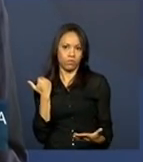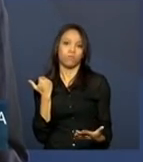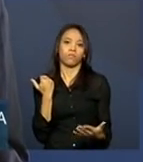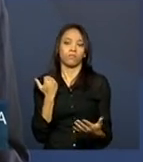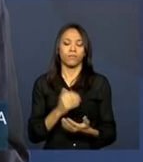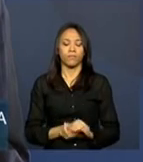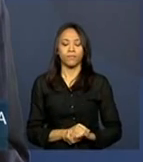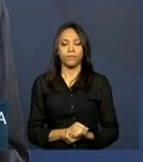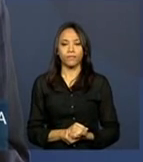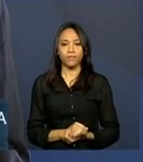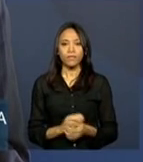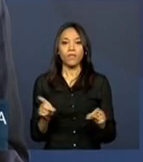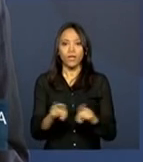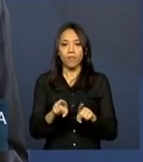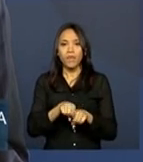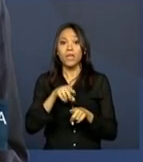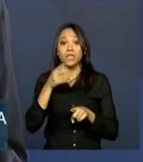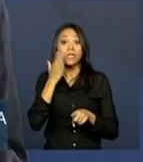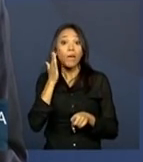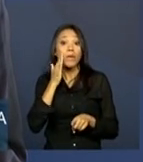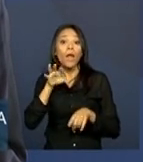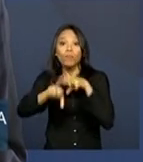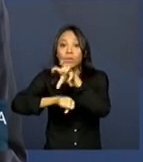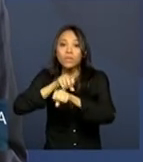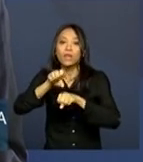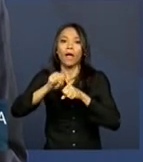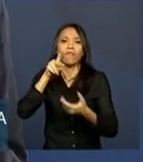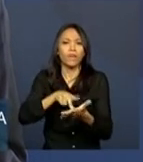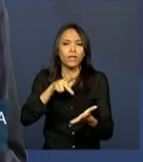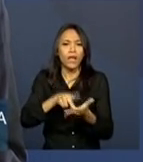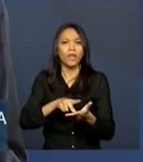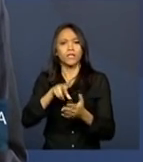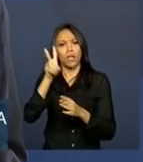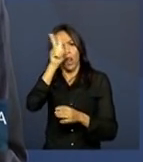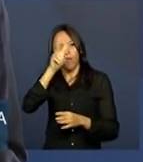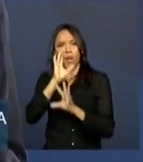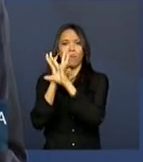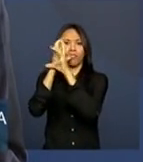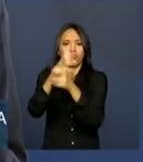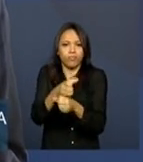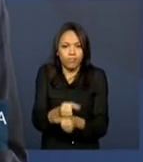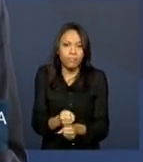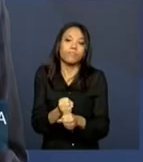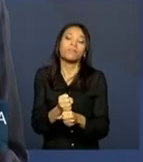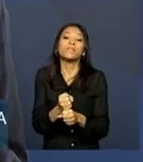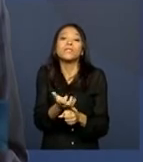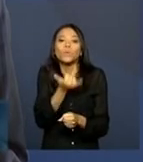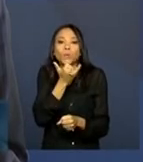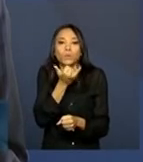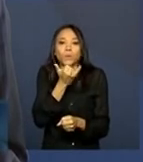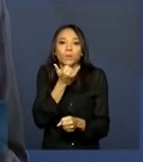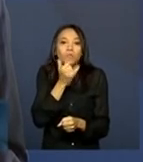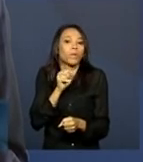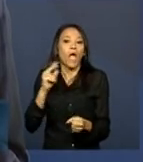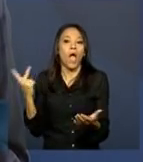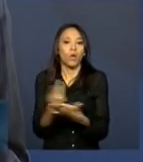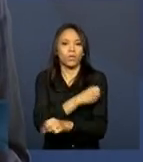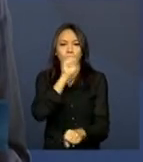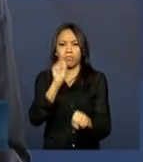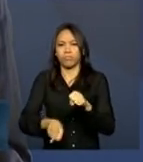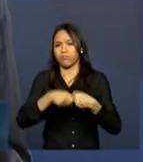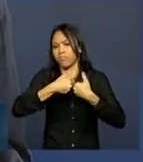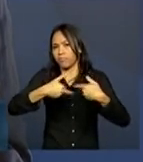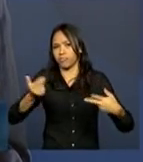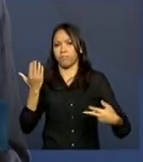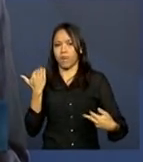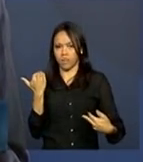legal A Busca da Verdade o resgate da memória e a promoção da Reconciliação Nacional foram assim o norte que guiou toda a